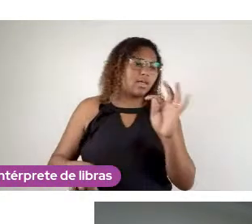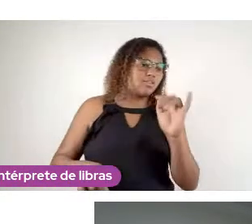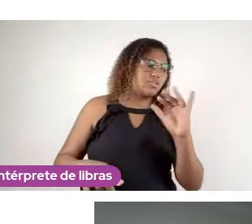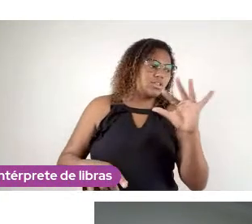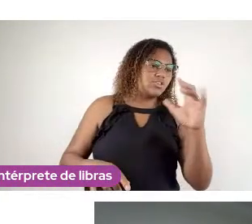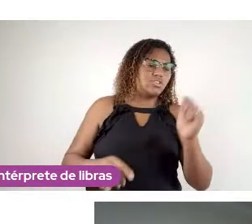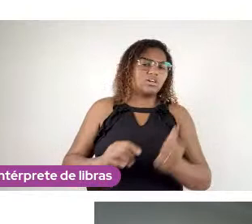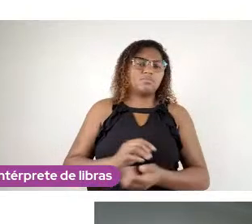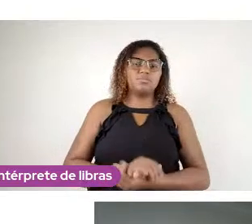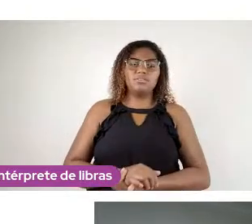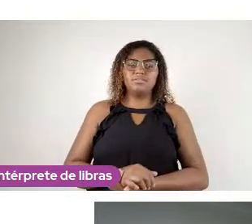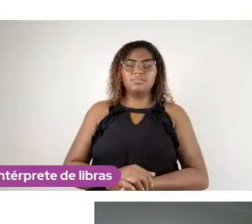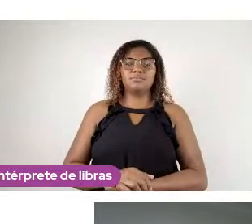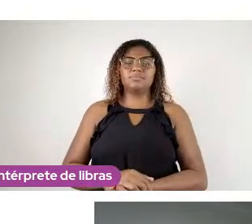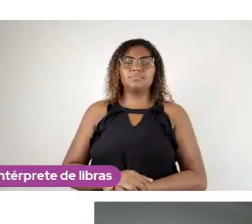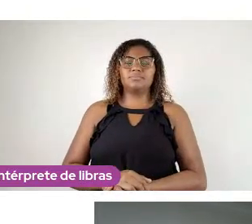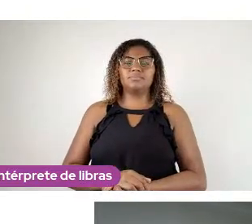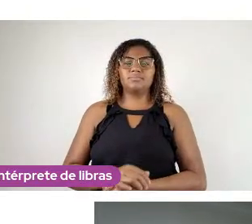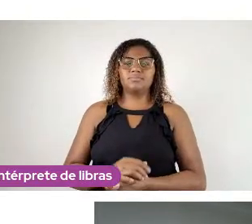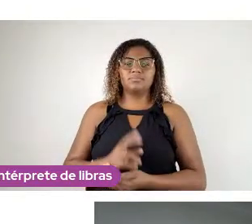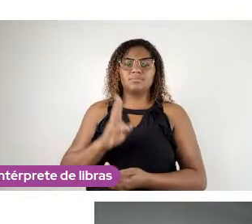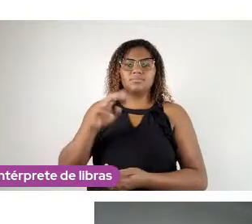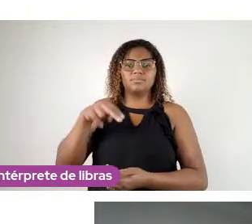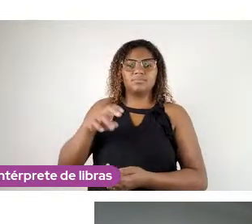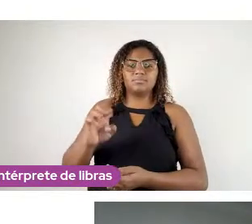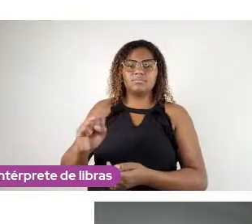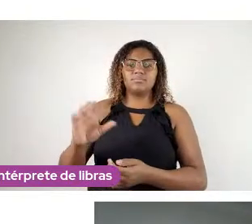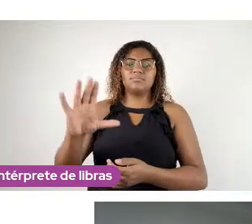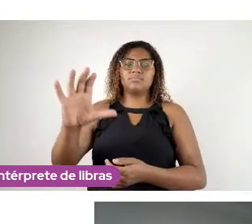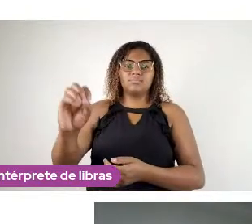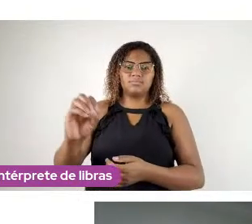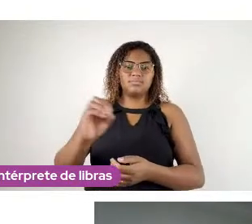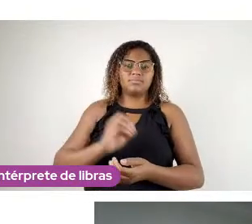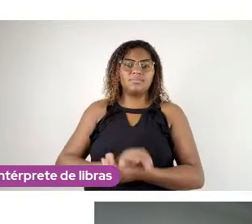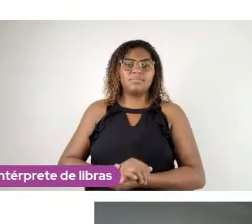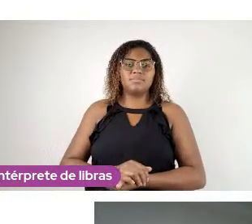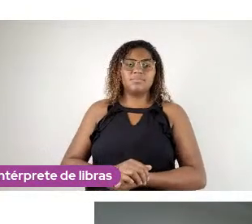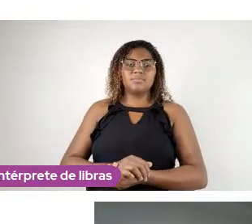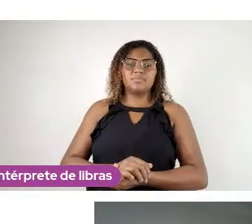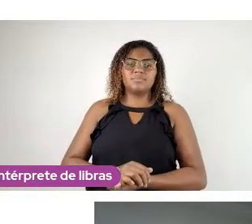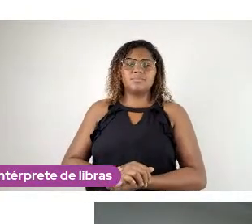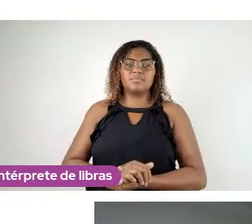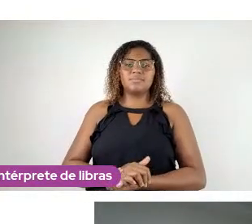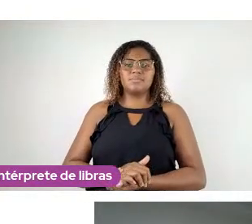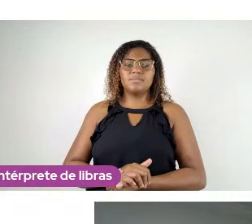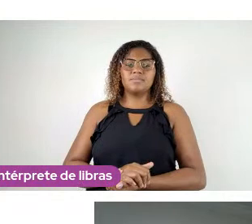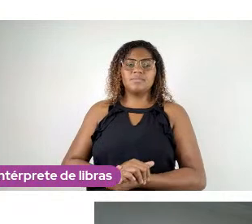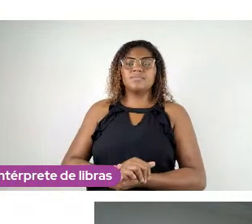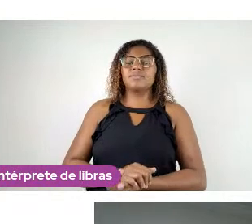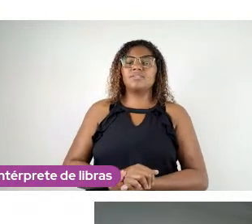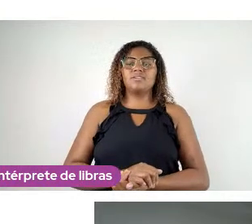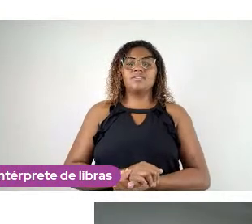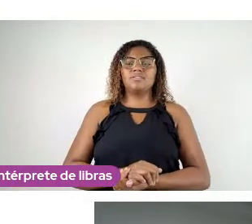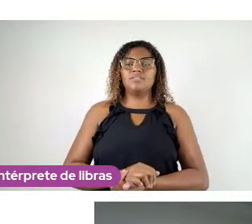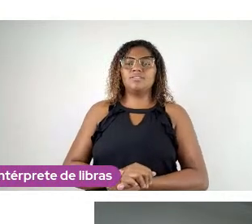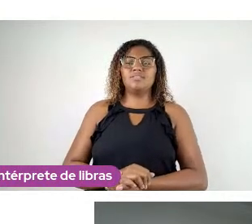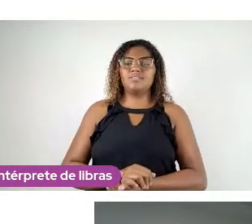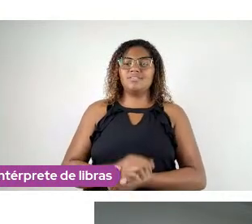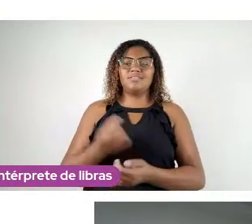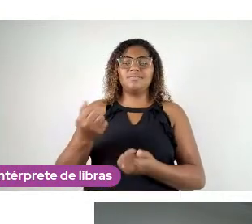em relação, né, com a Unesco, sobre a década dos oceanos, né, e a Letícia em relação ao